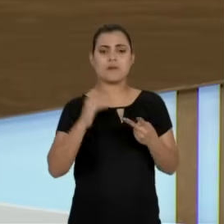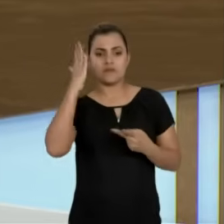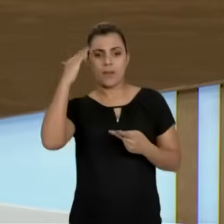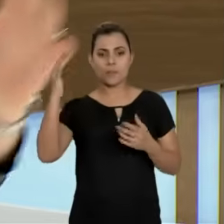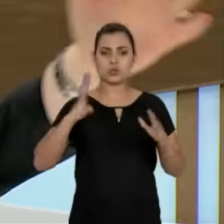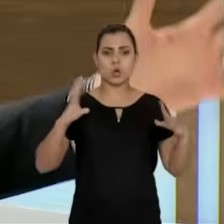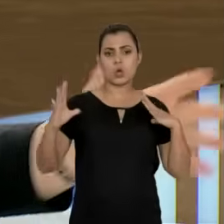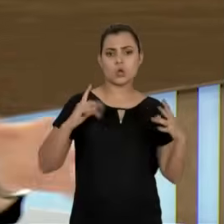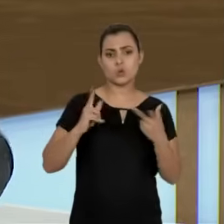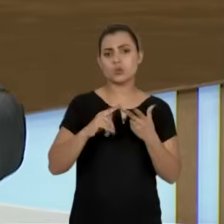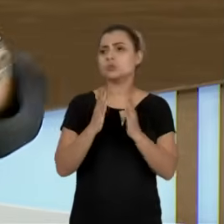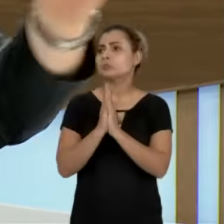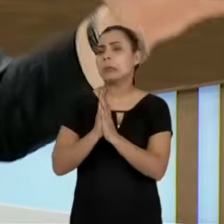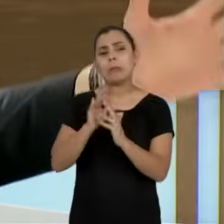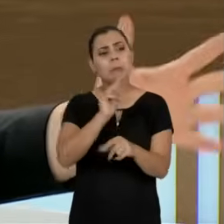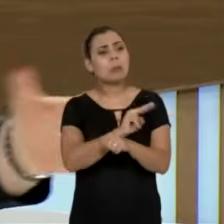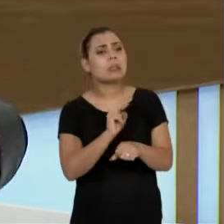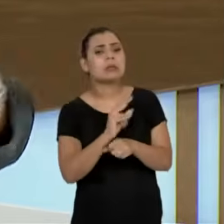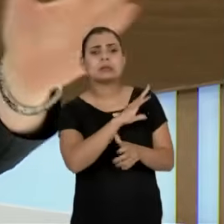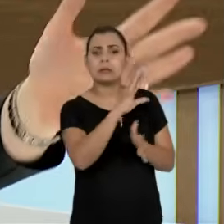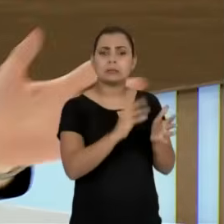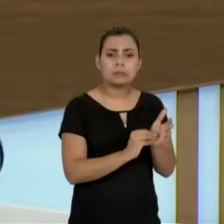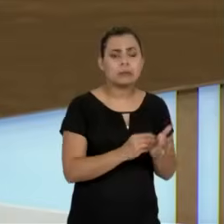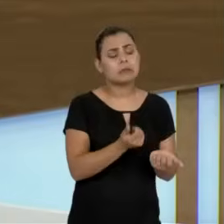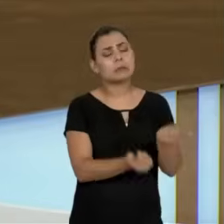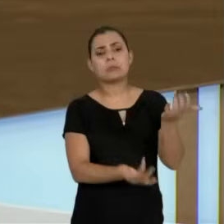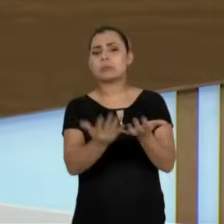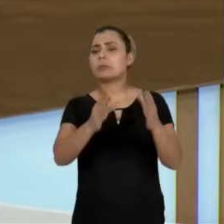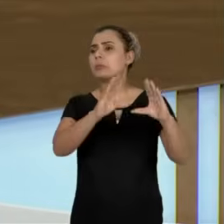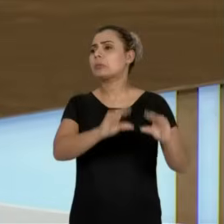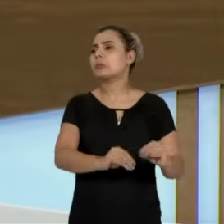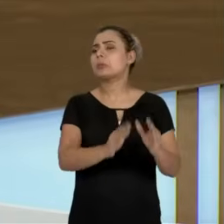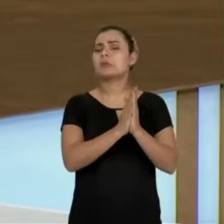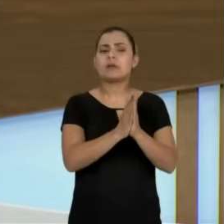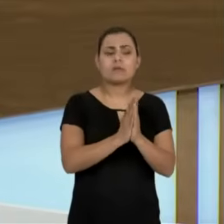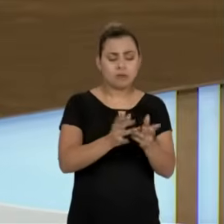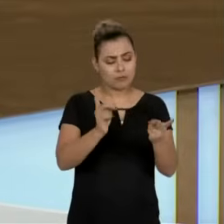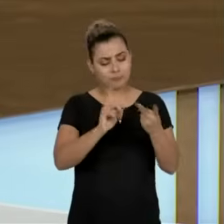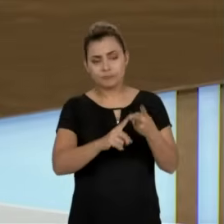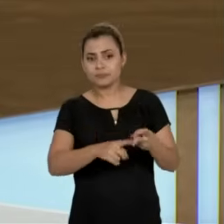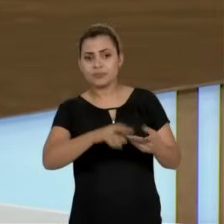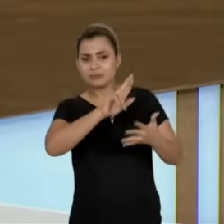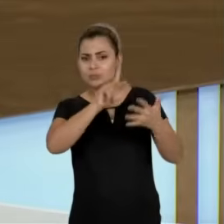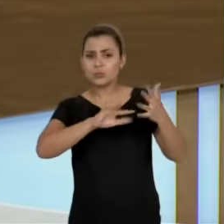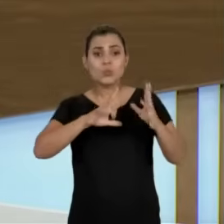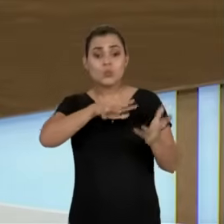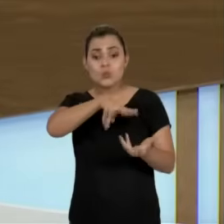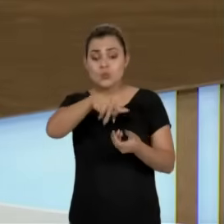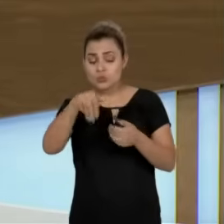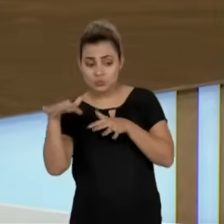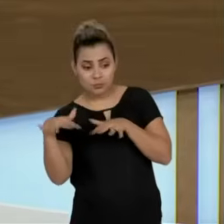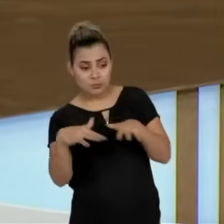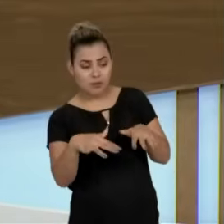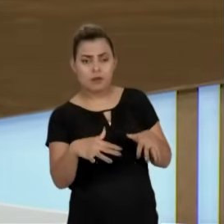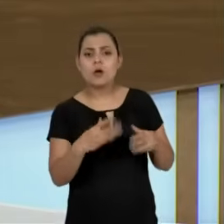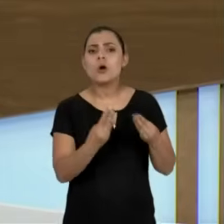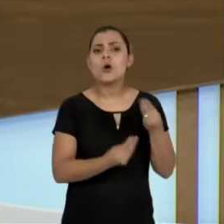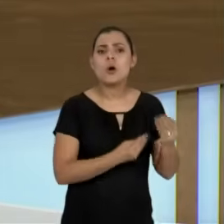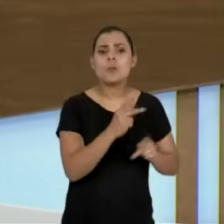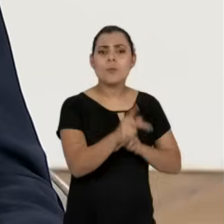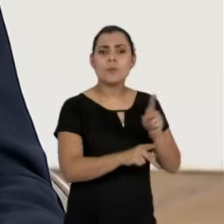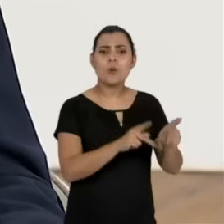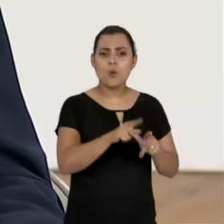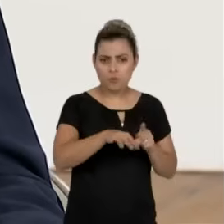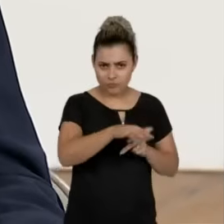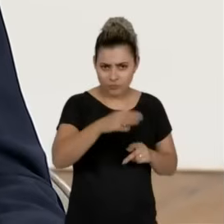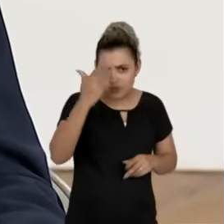Hollywood pedindo orações para que o fogo da Amazônia se extinguisse. Como que as comunidades enxergam? Elas